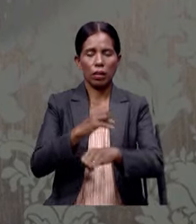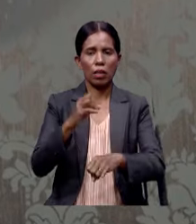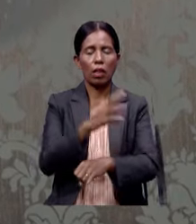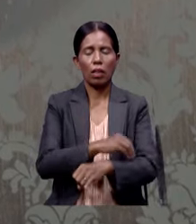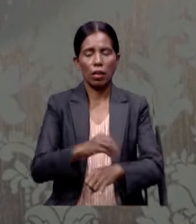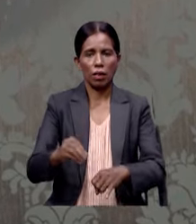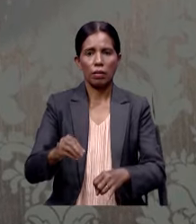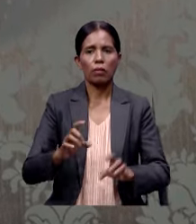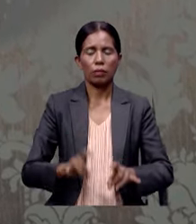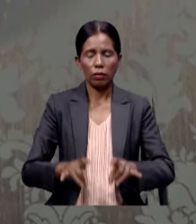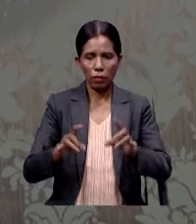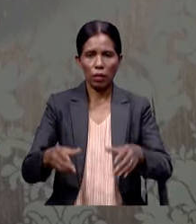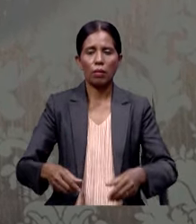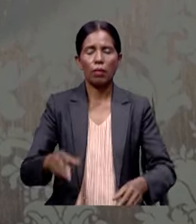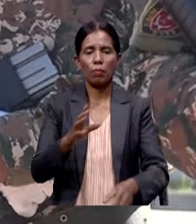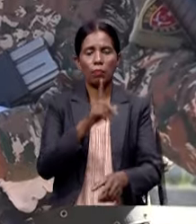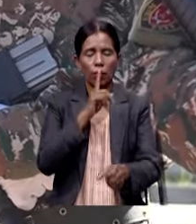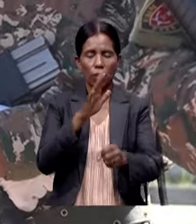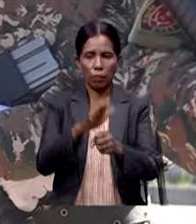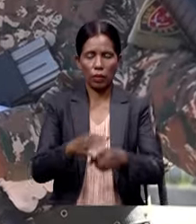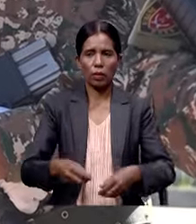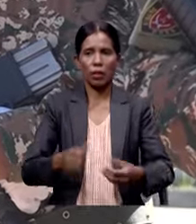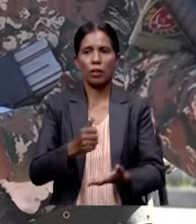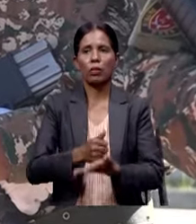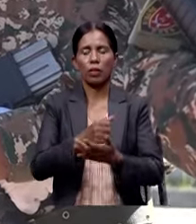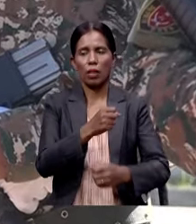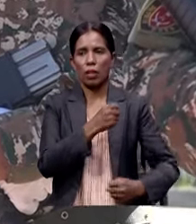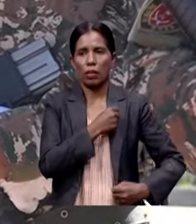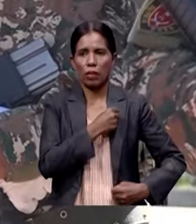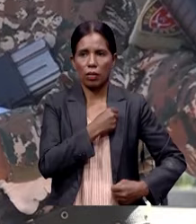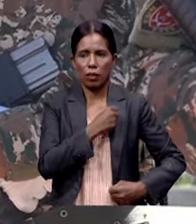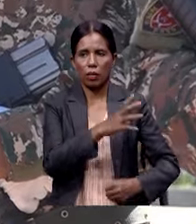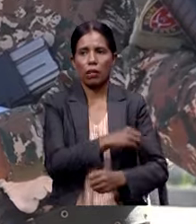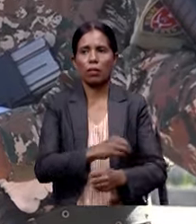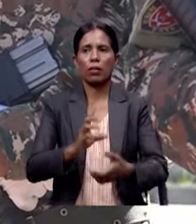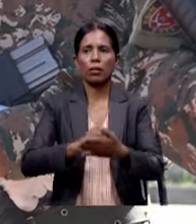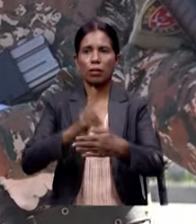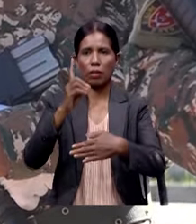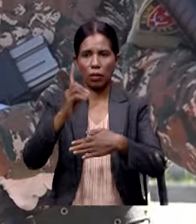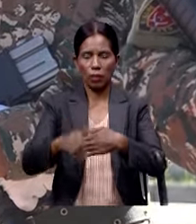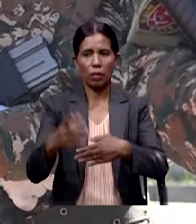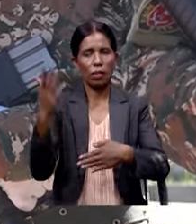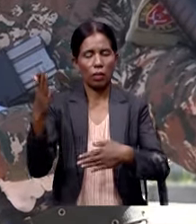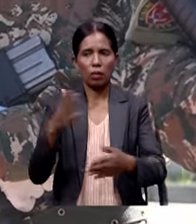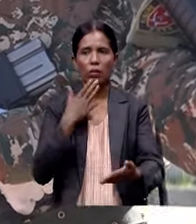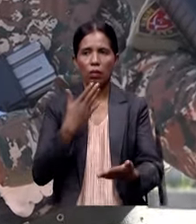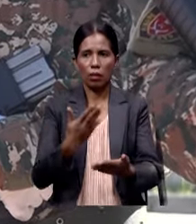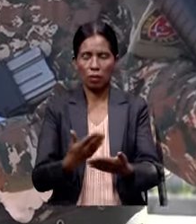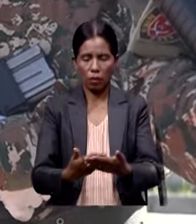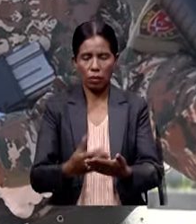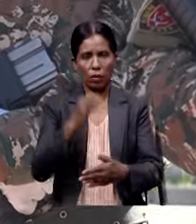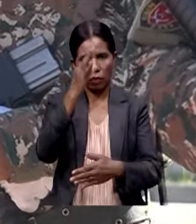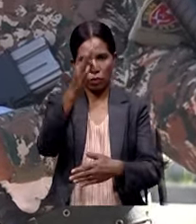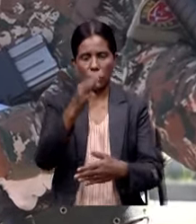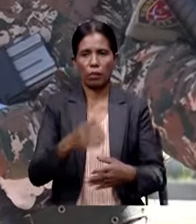Roruané, a Austrália Mosh promete se apoio a FFDTL e a setor OIN, onde desenvolve o setor refere de Aclutan e a futuro.